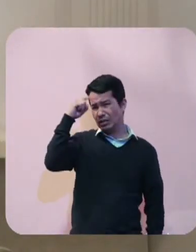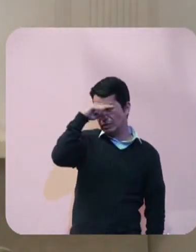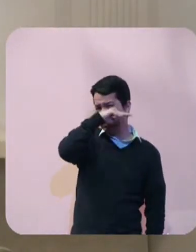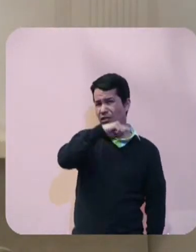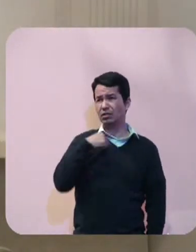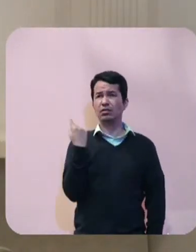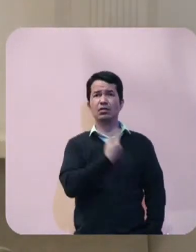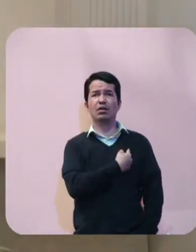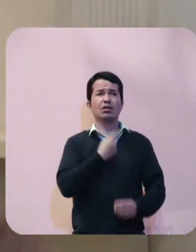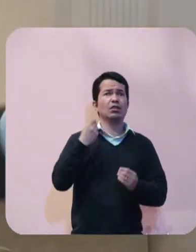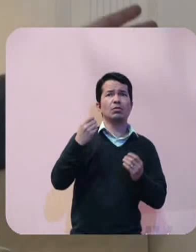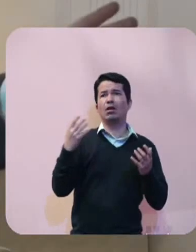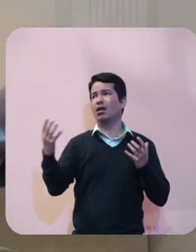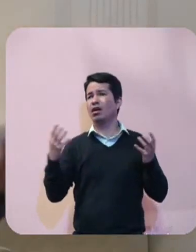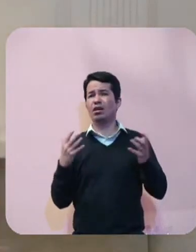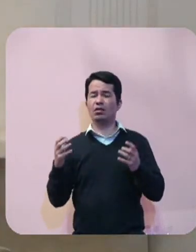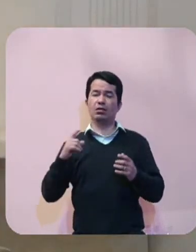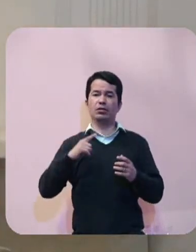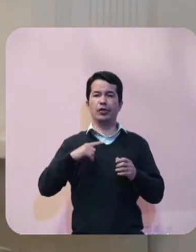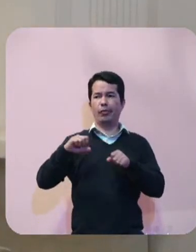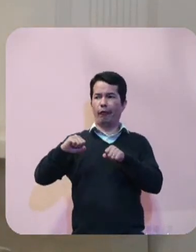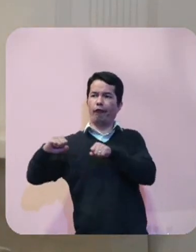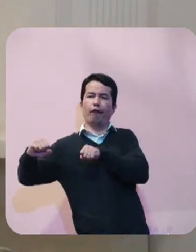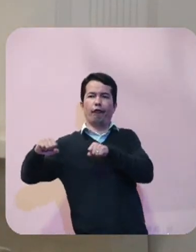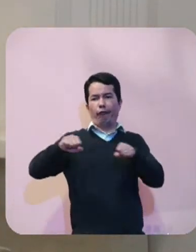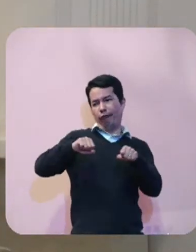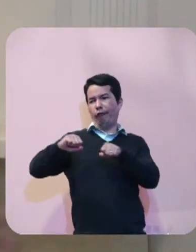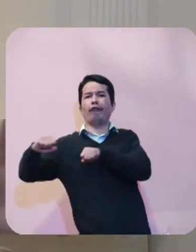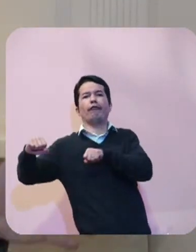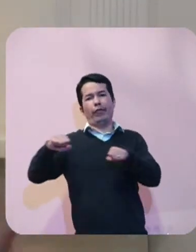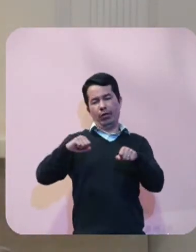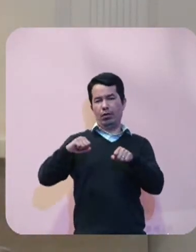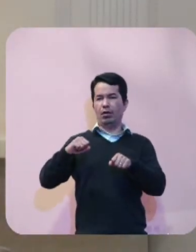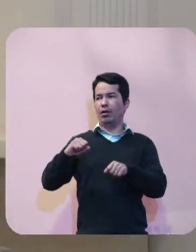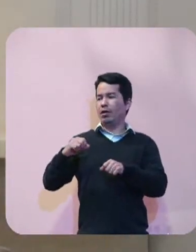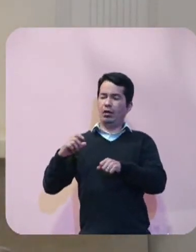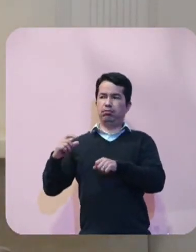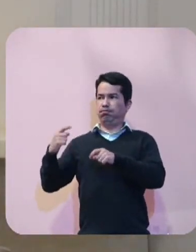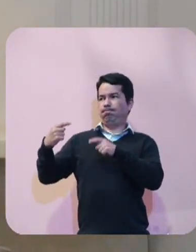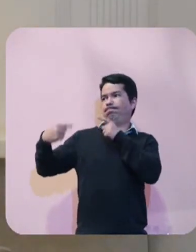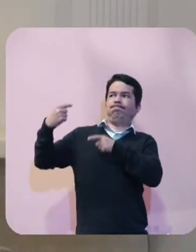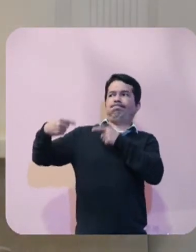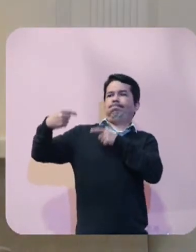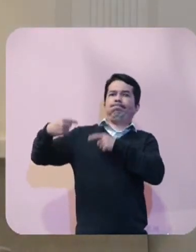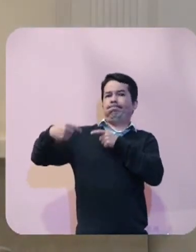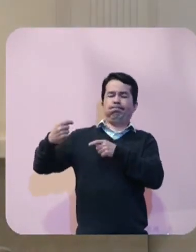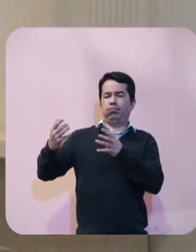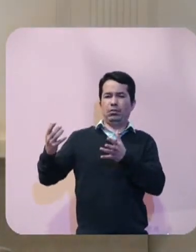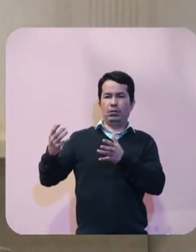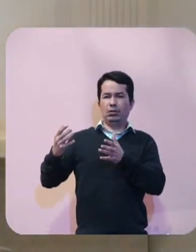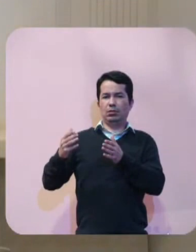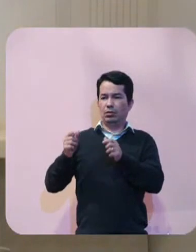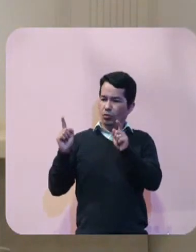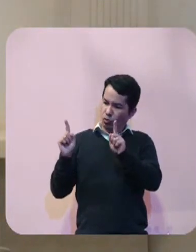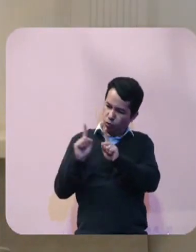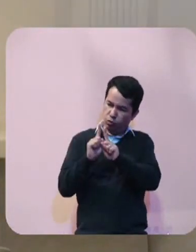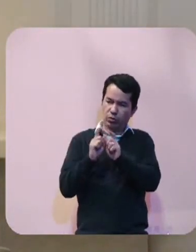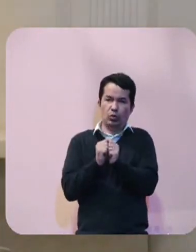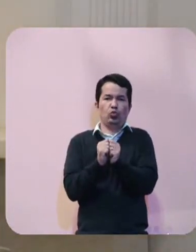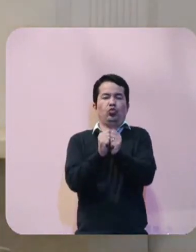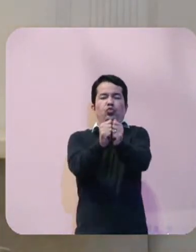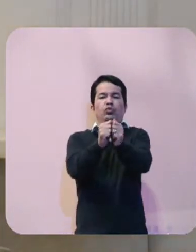único caminho. Um puxa para a direita, outro para a esquerda, e aí a gente não consegue caminhar. E é isso que a Bíblia vai ensinar em 2